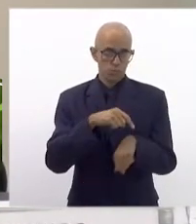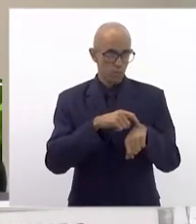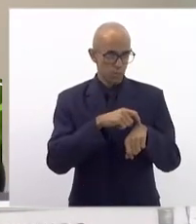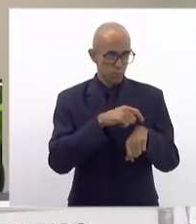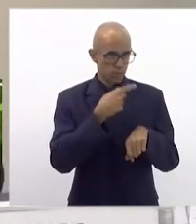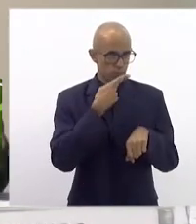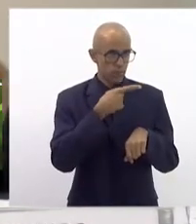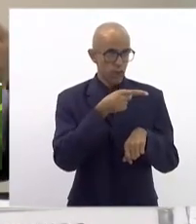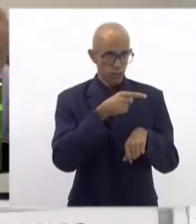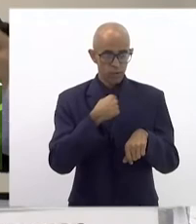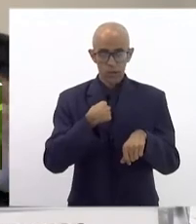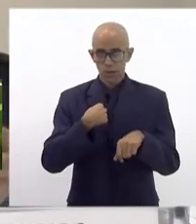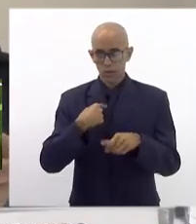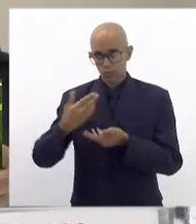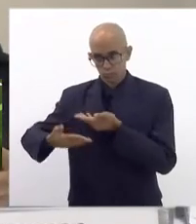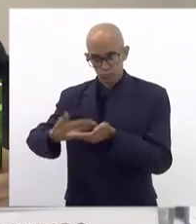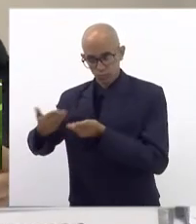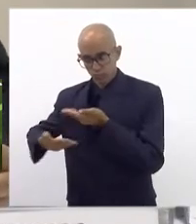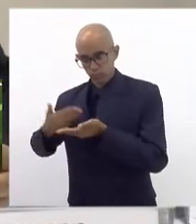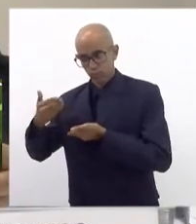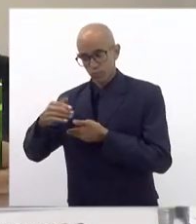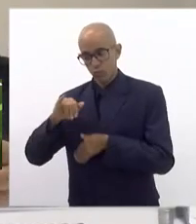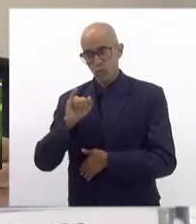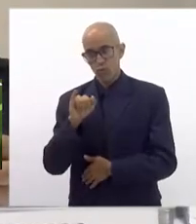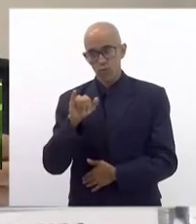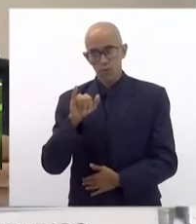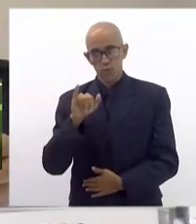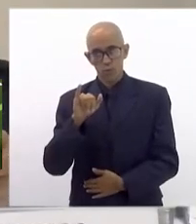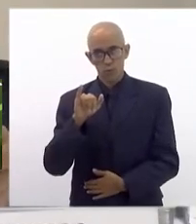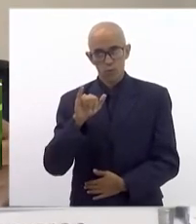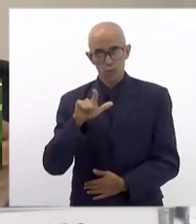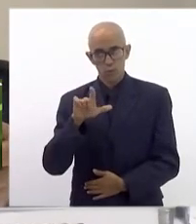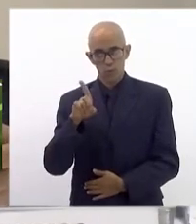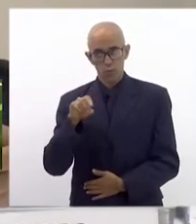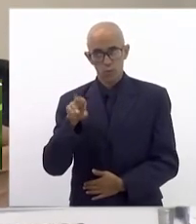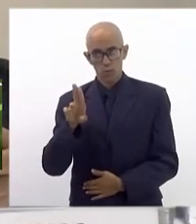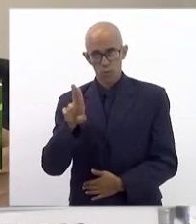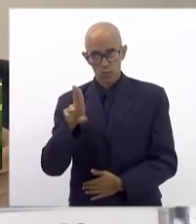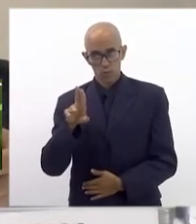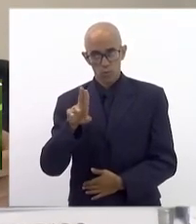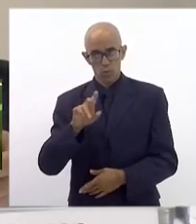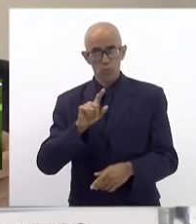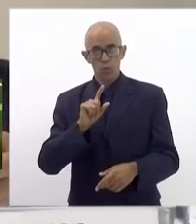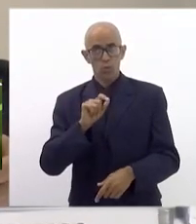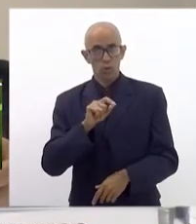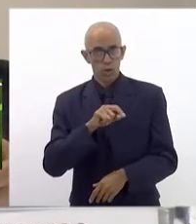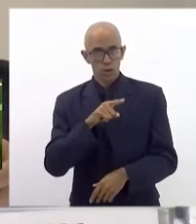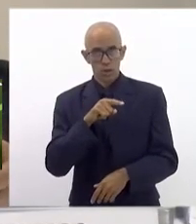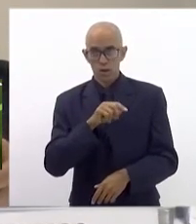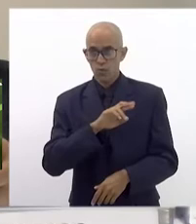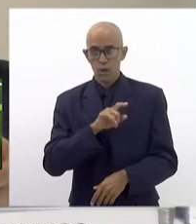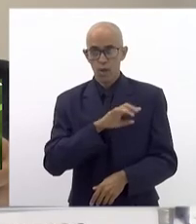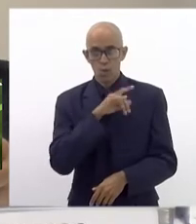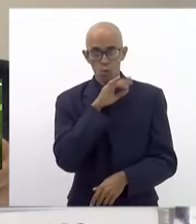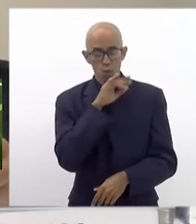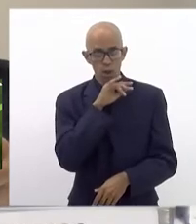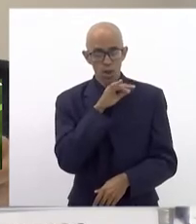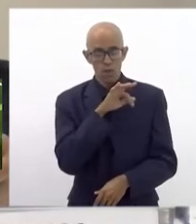figurinhas com o Ildeu, porque não é ruim, e eu quero aqui defender essa tese, Sérgio, não é ruim que o FATEC seja